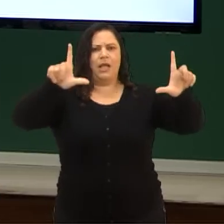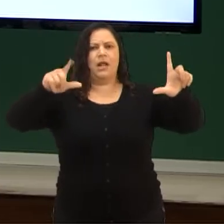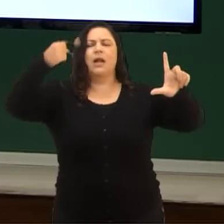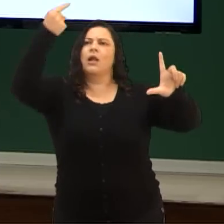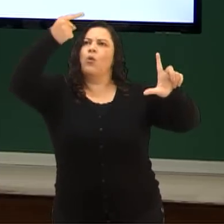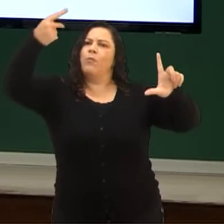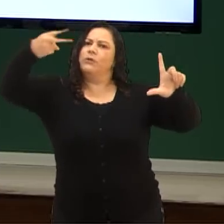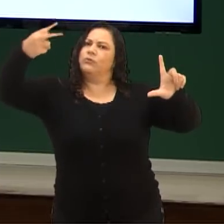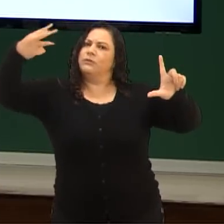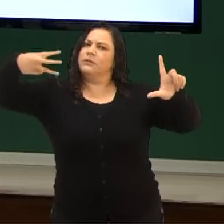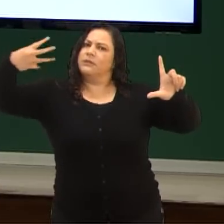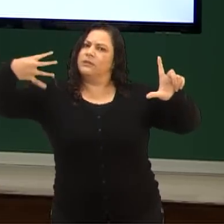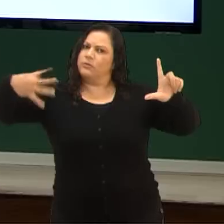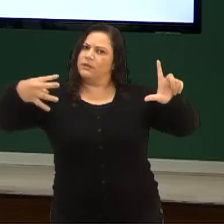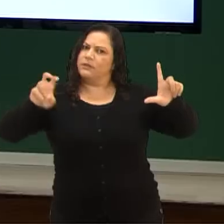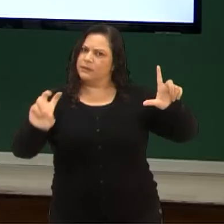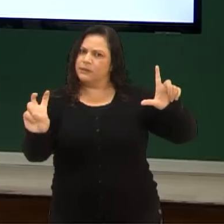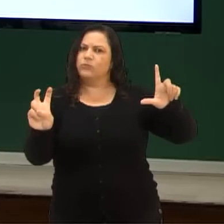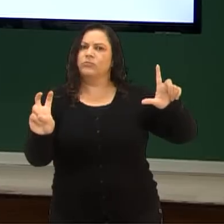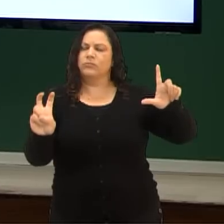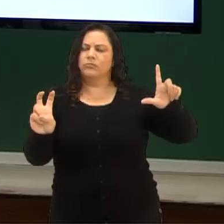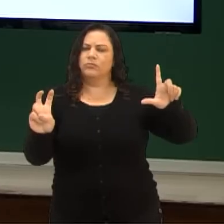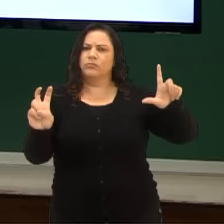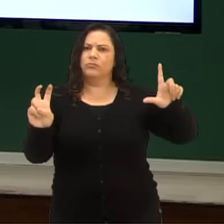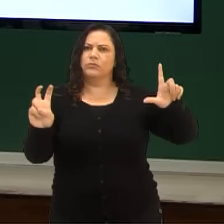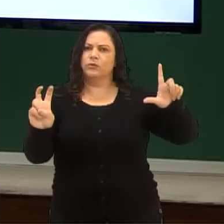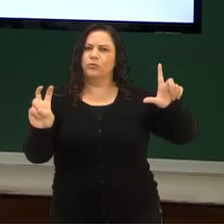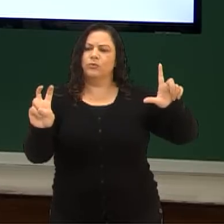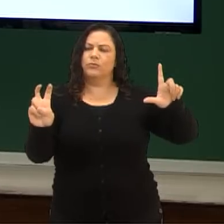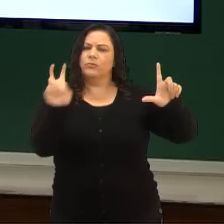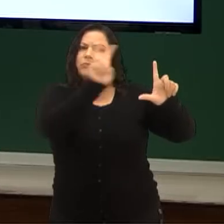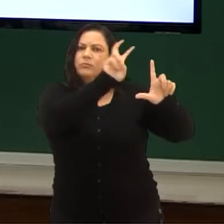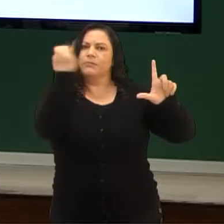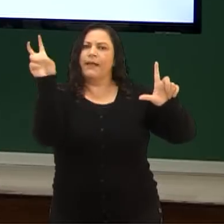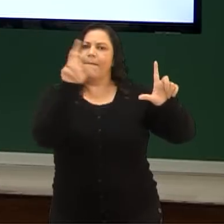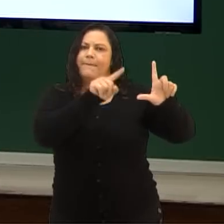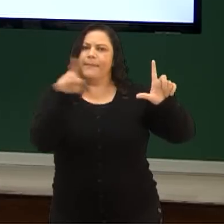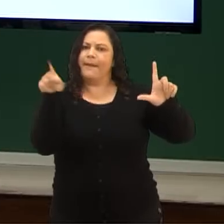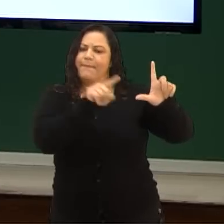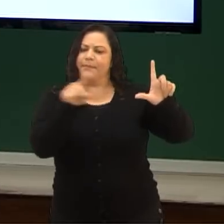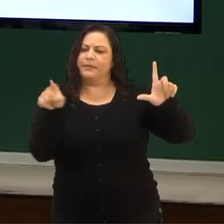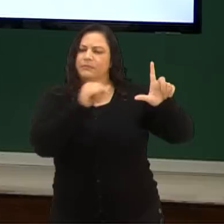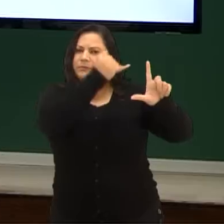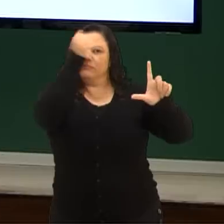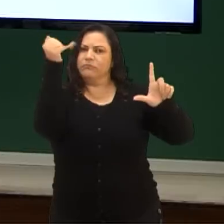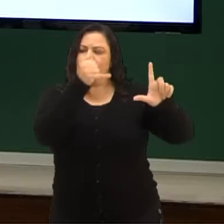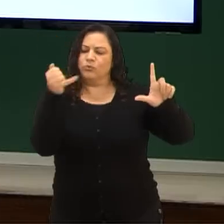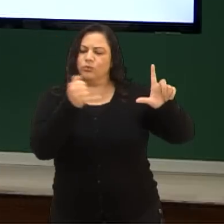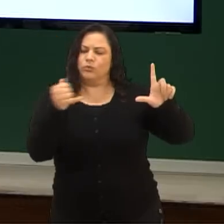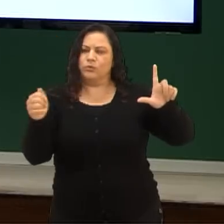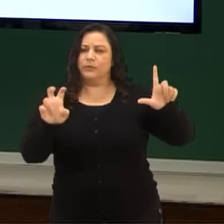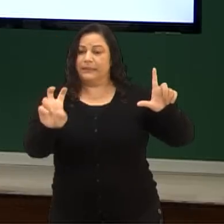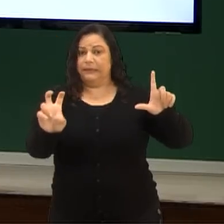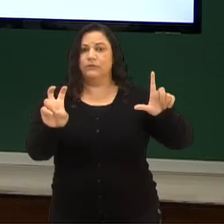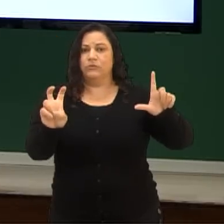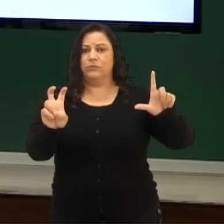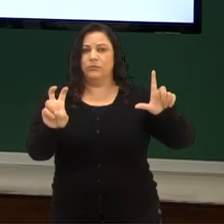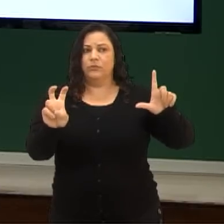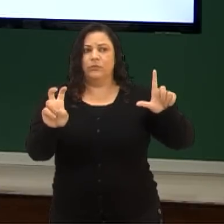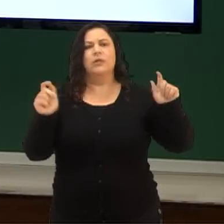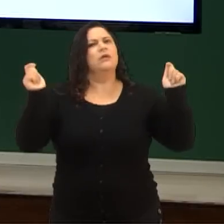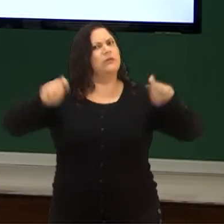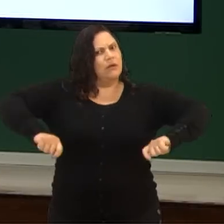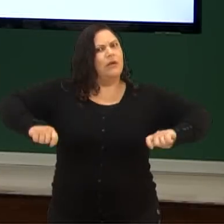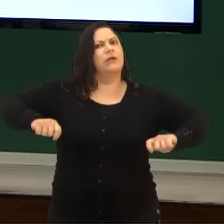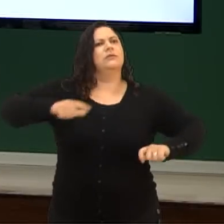3, 4, 5 linhas. Então, essa matriz teria esse M igual